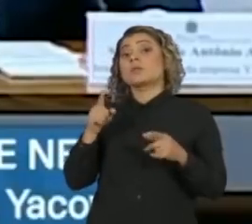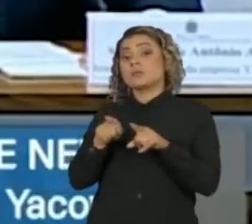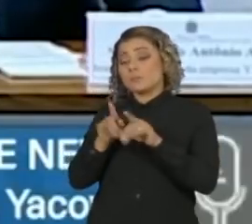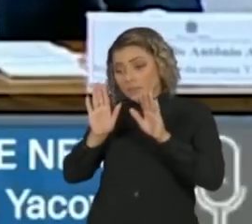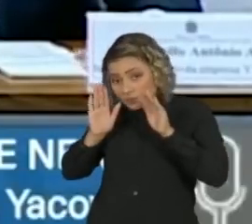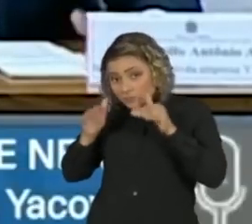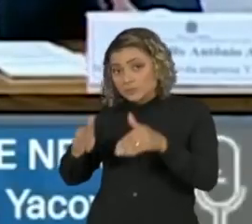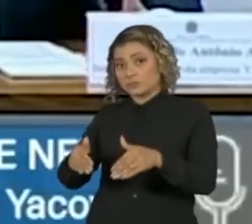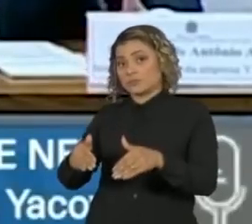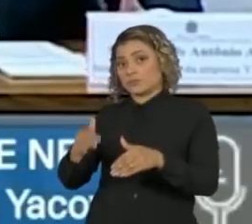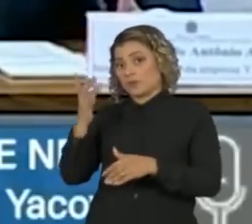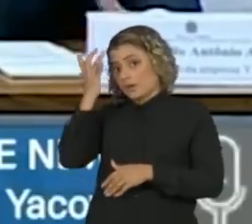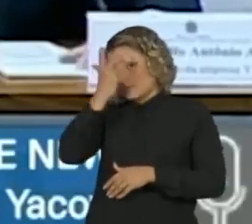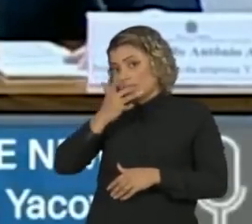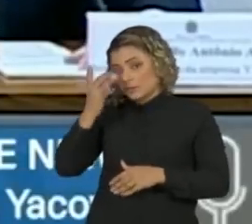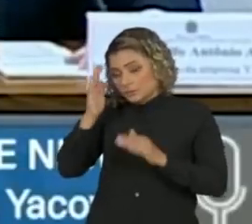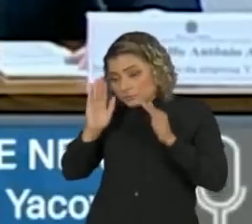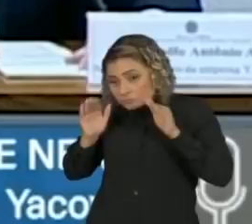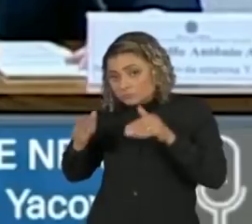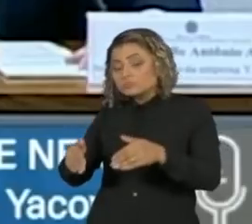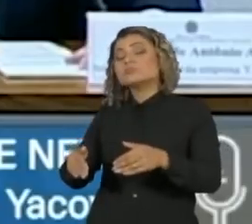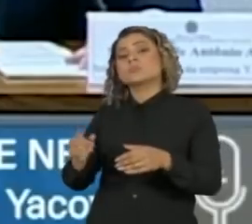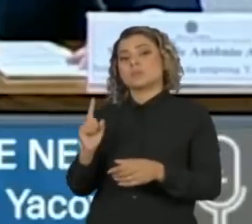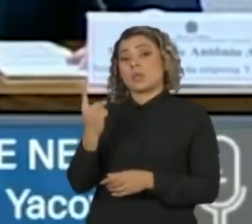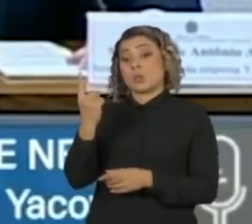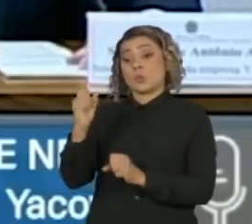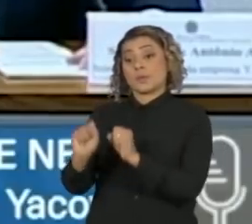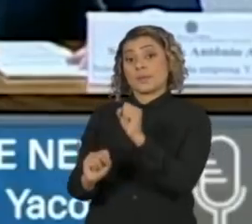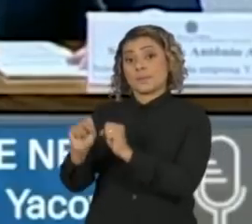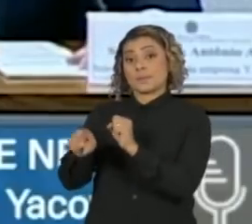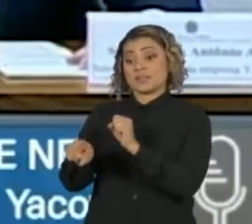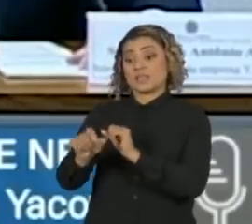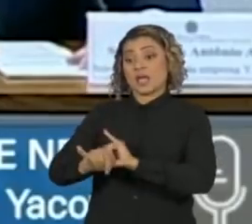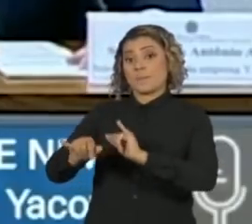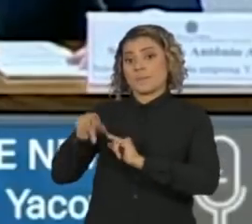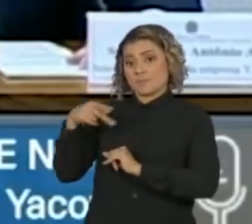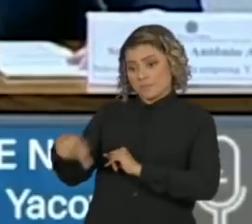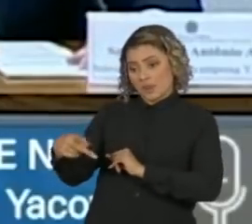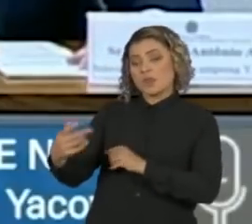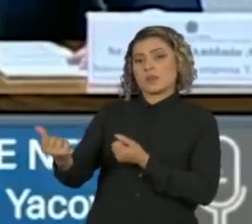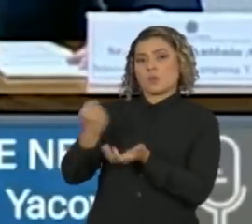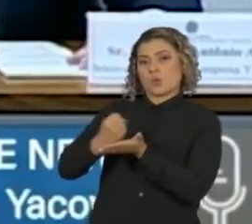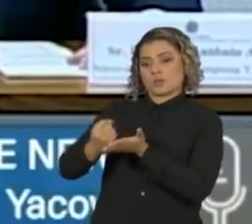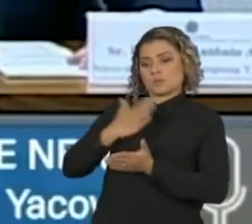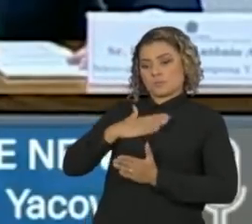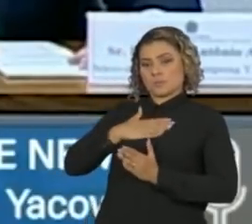tá, que eu acredito que faça campanha para eles, né,